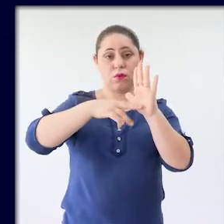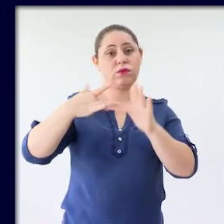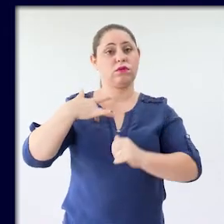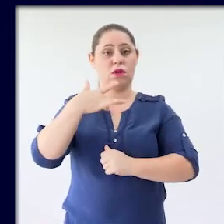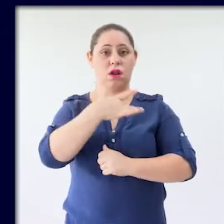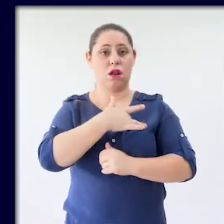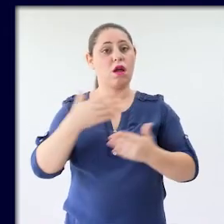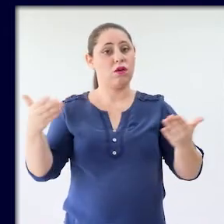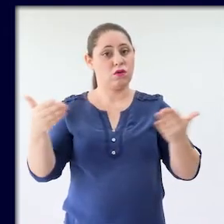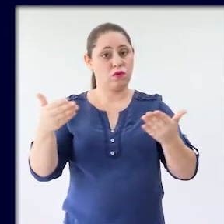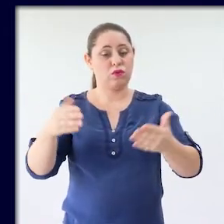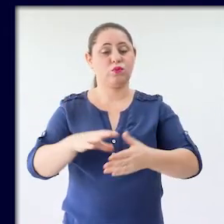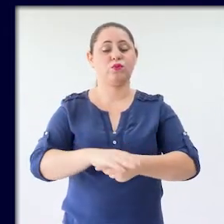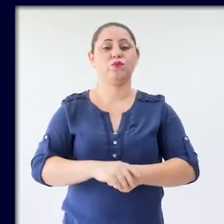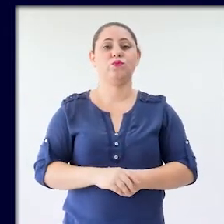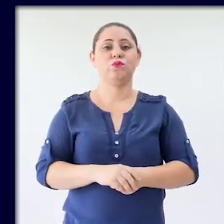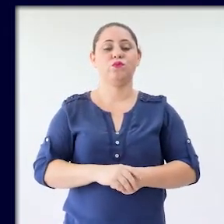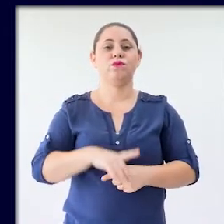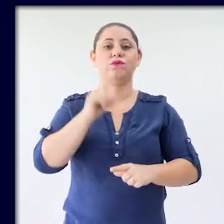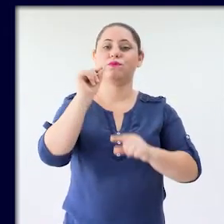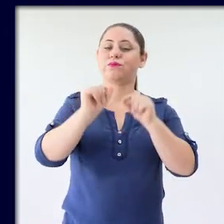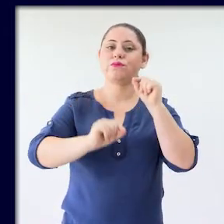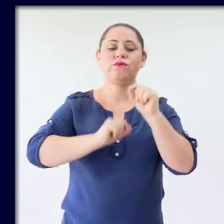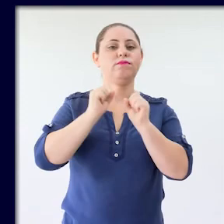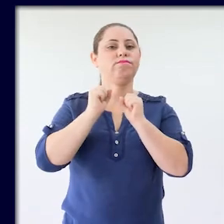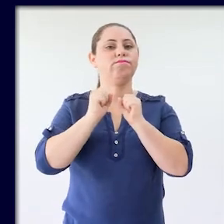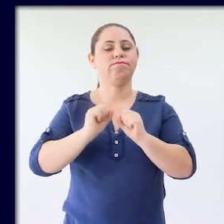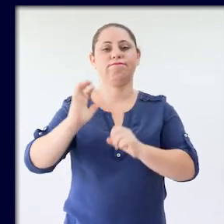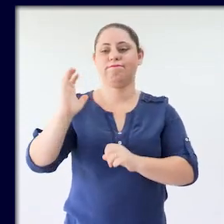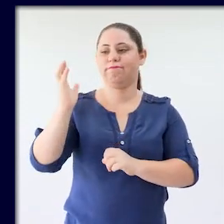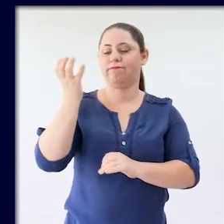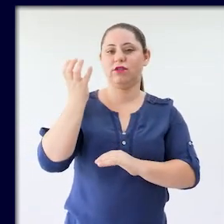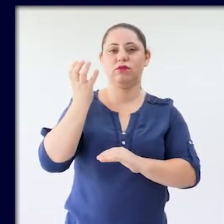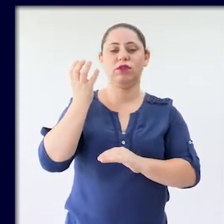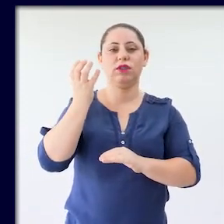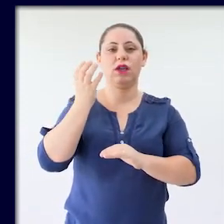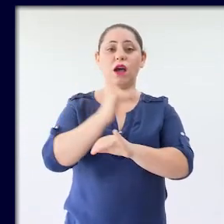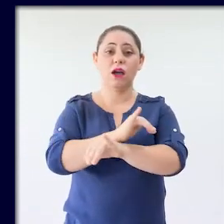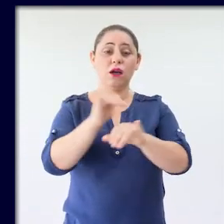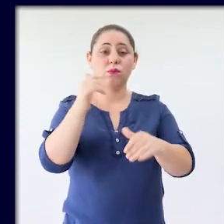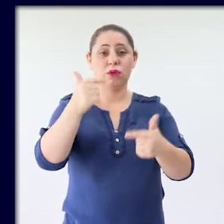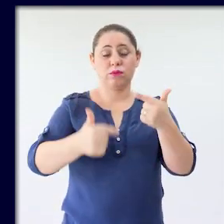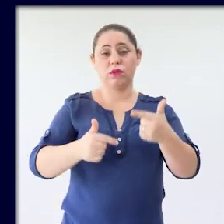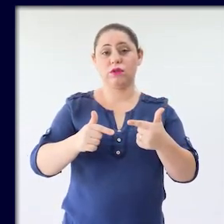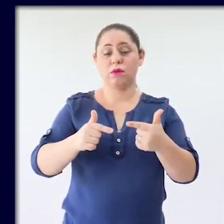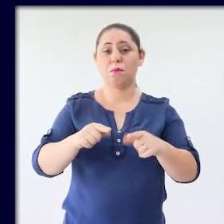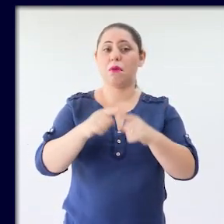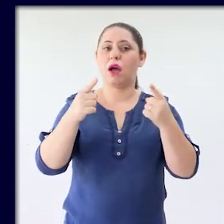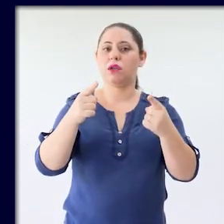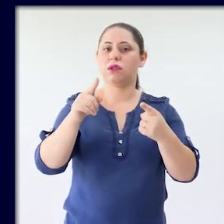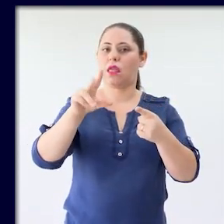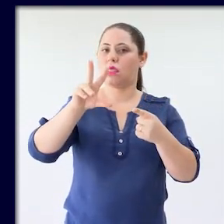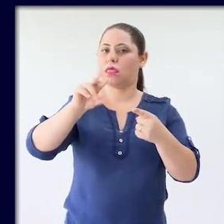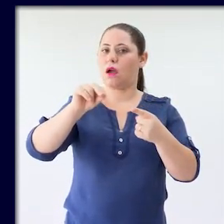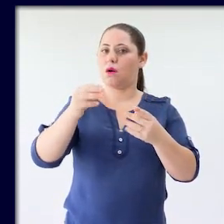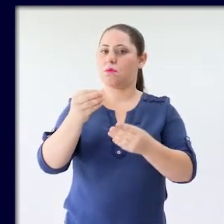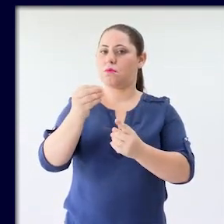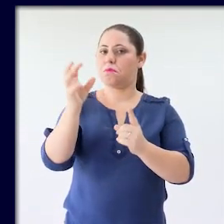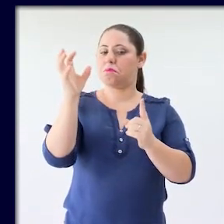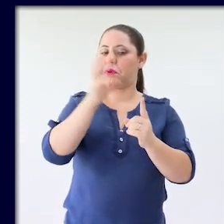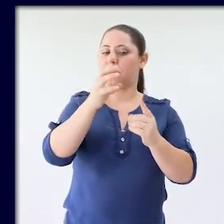imposto aí pelas regras sanitárias vigentes, né? Para que, enfim, possa acontecer o ato político, sem,